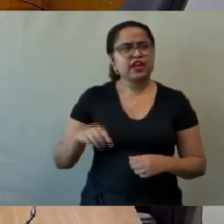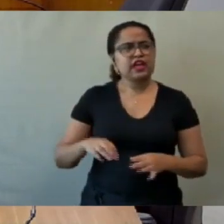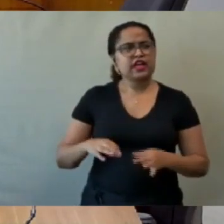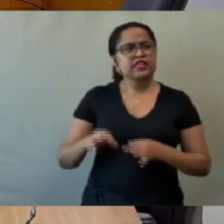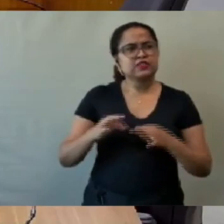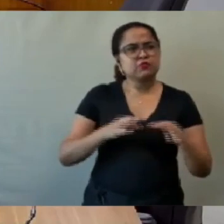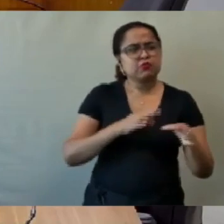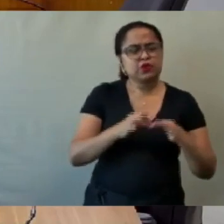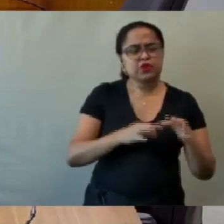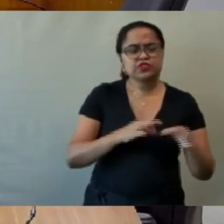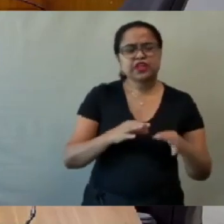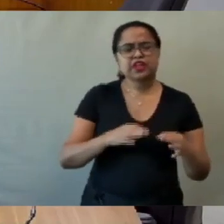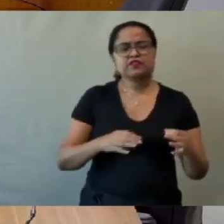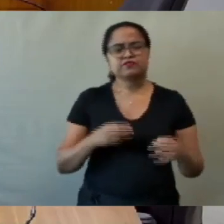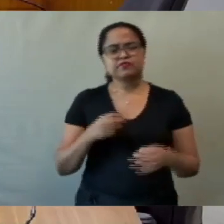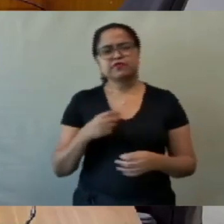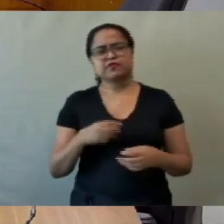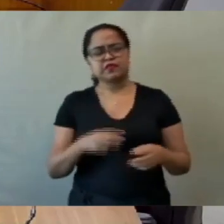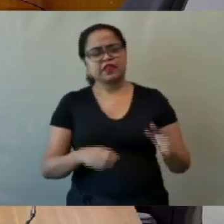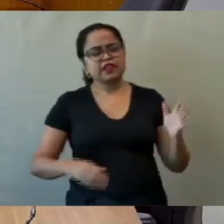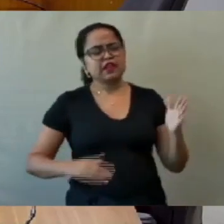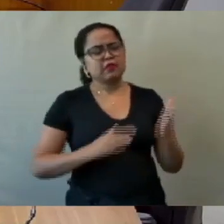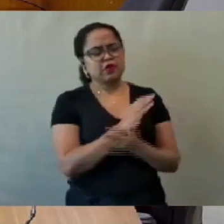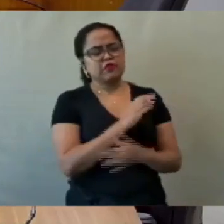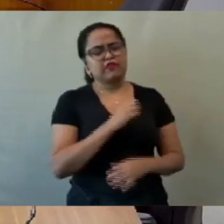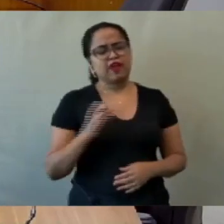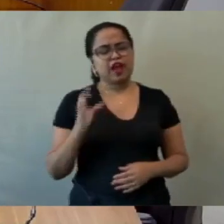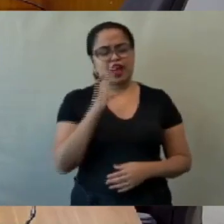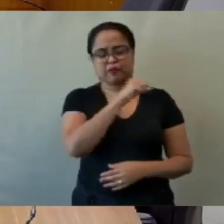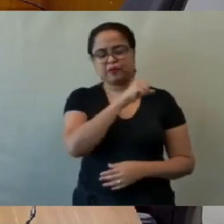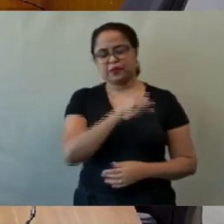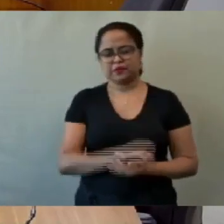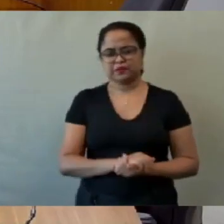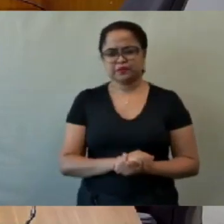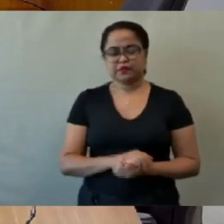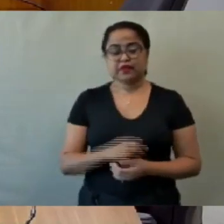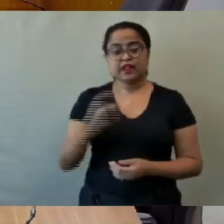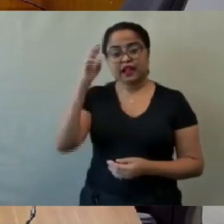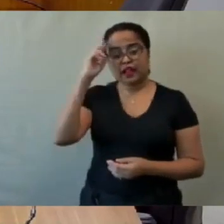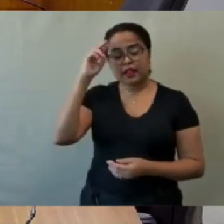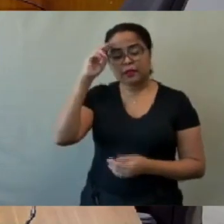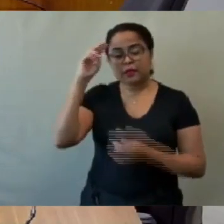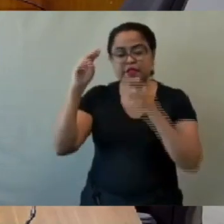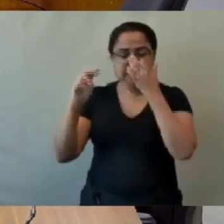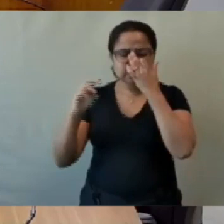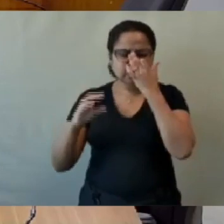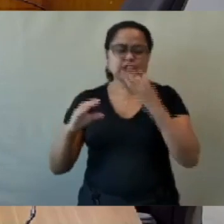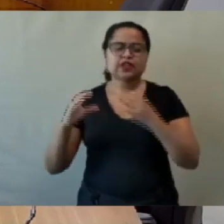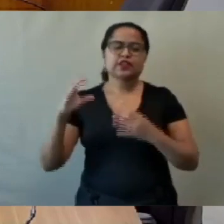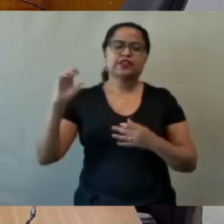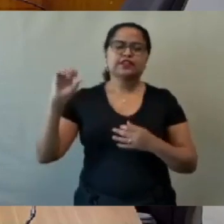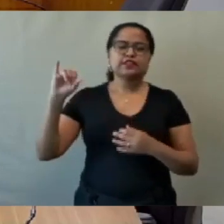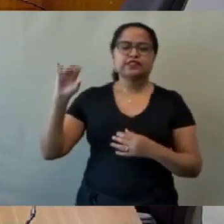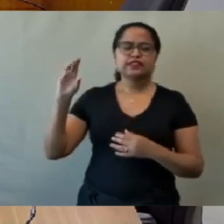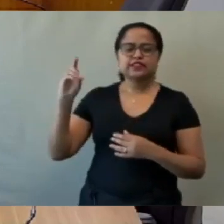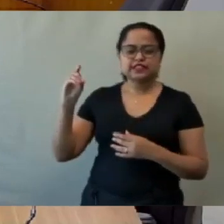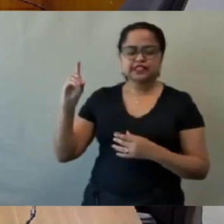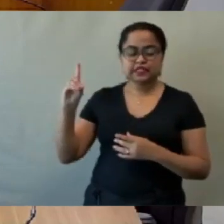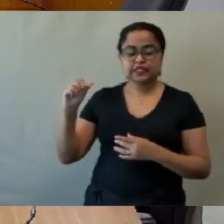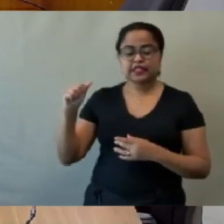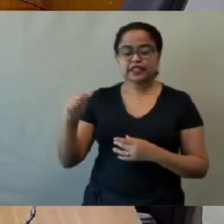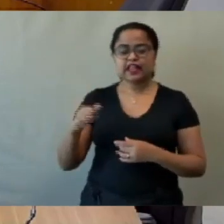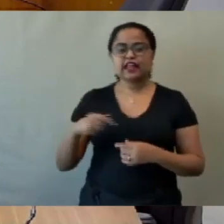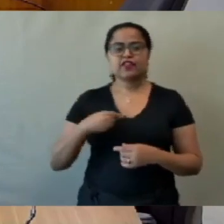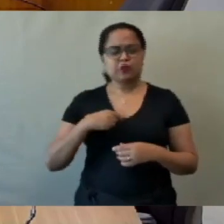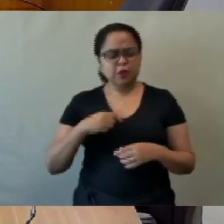ver logo ele aprovado. Obrigada. Lembrando, Cida, que eu também faço parte desse grupo. Legal. Né? A gente